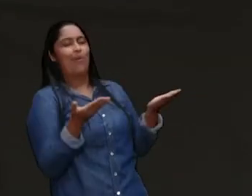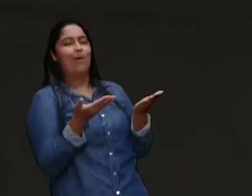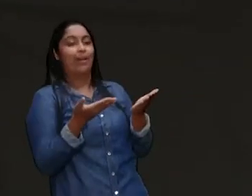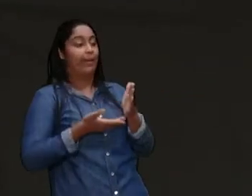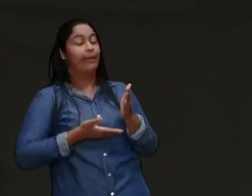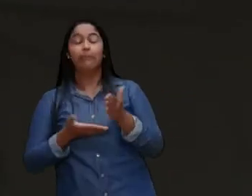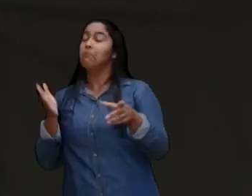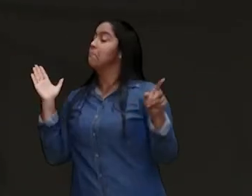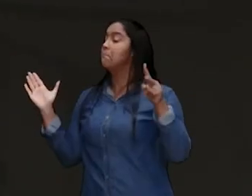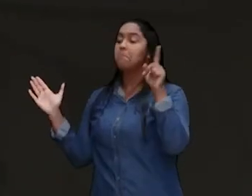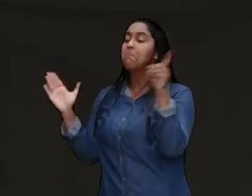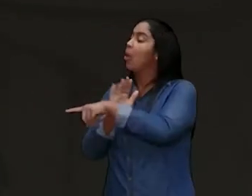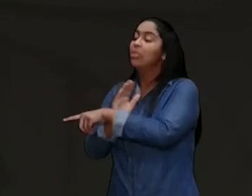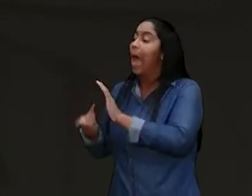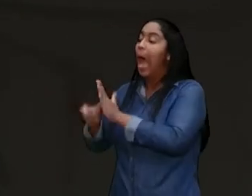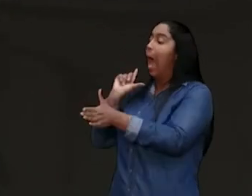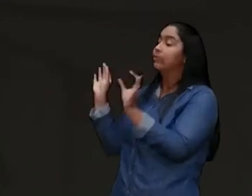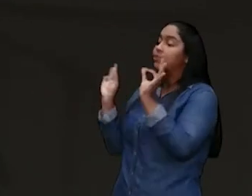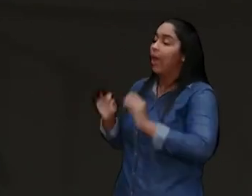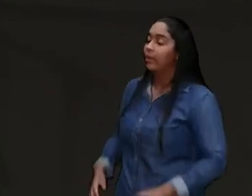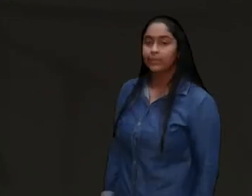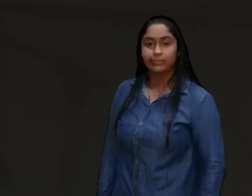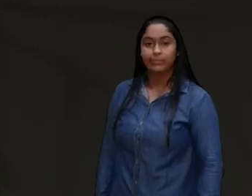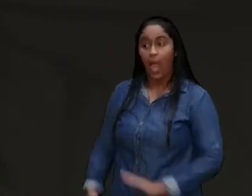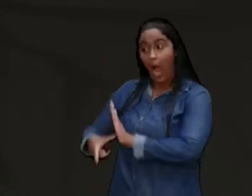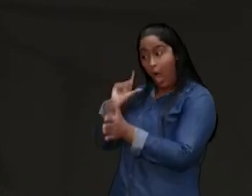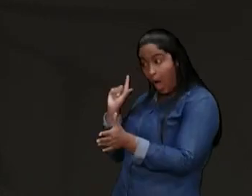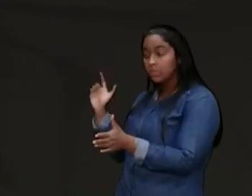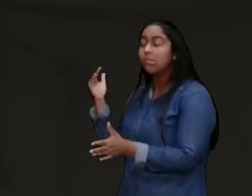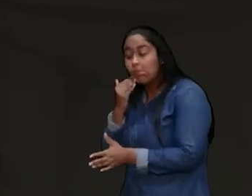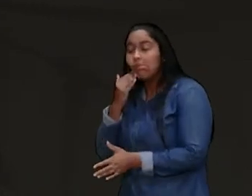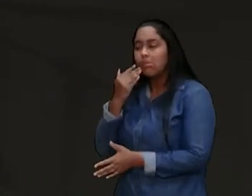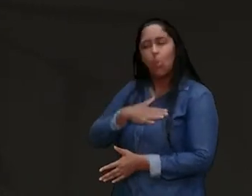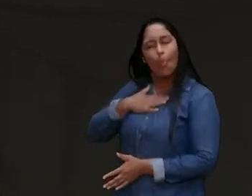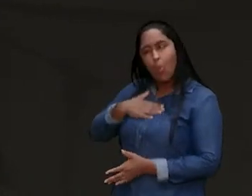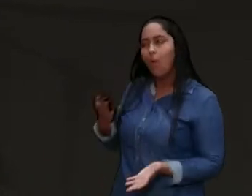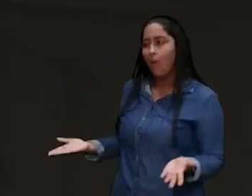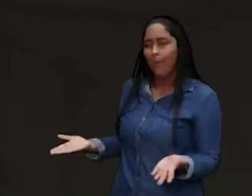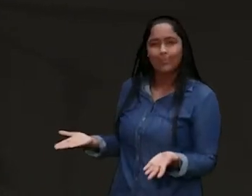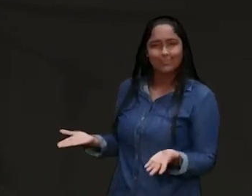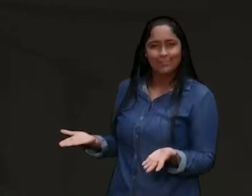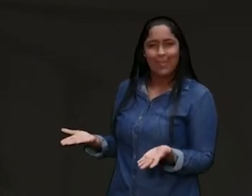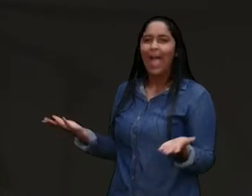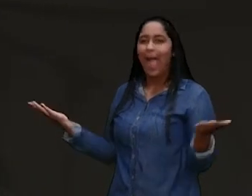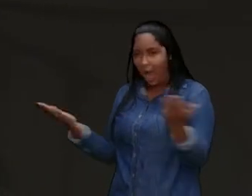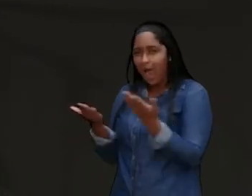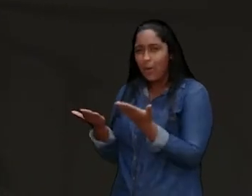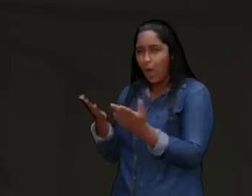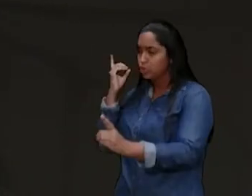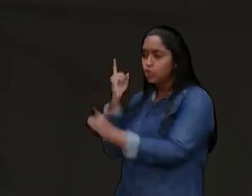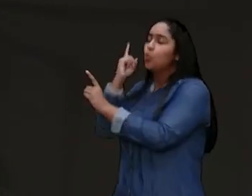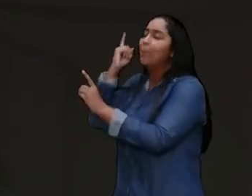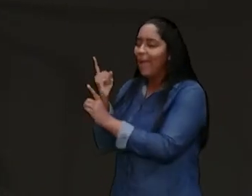coroa é só quando foi chamada só porque foi descoberta que coroa e ninguém